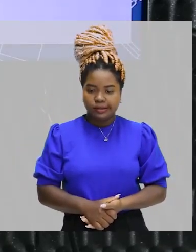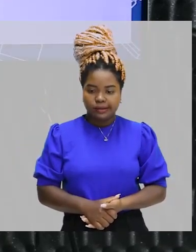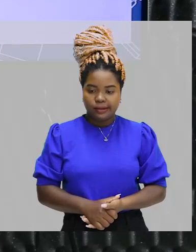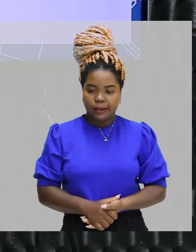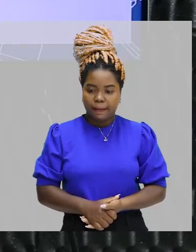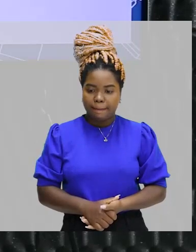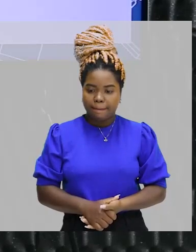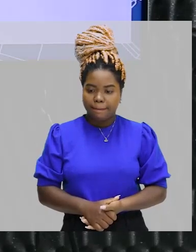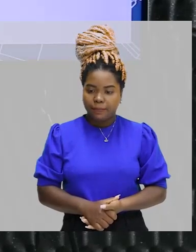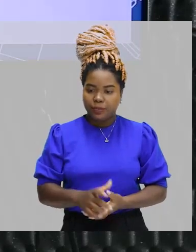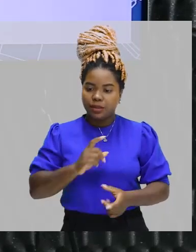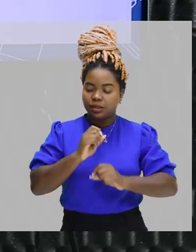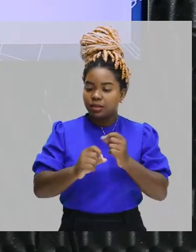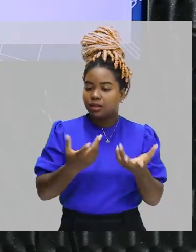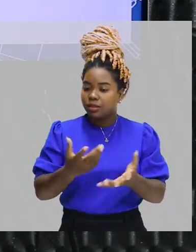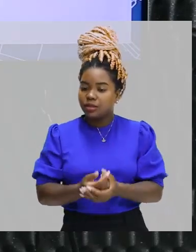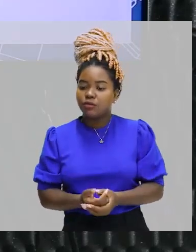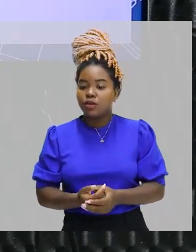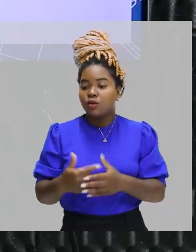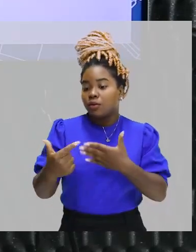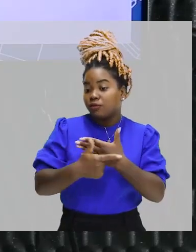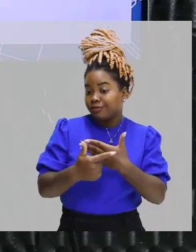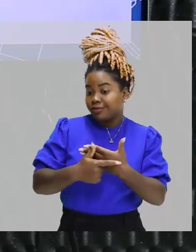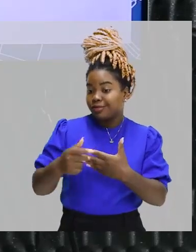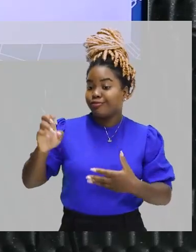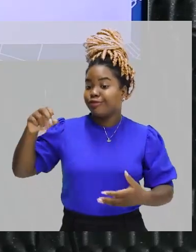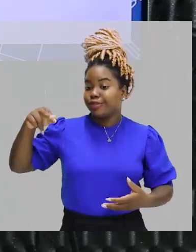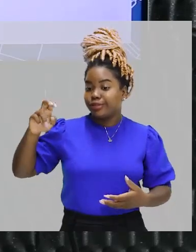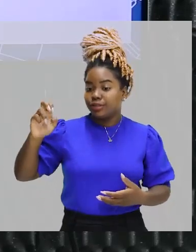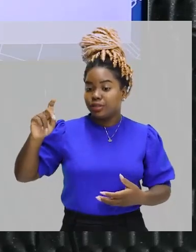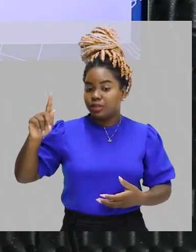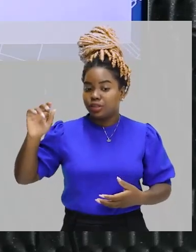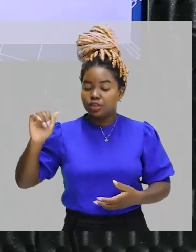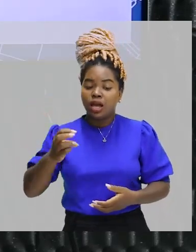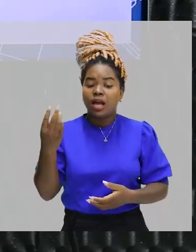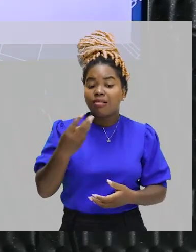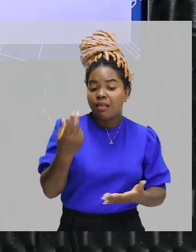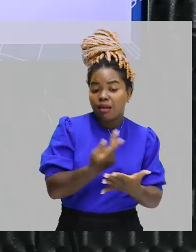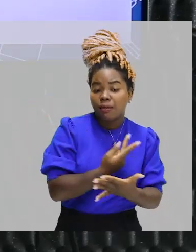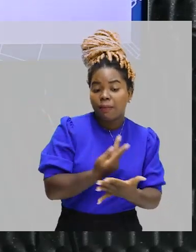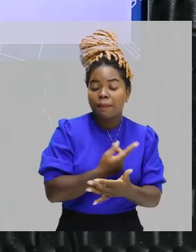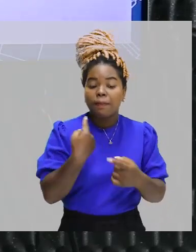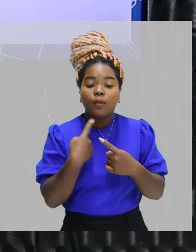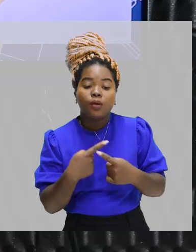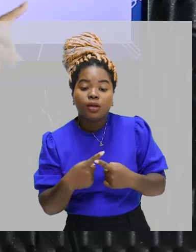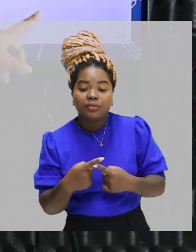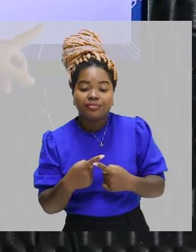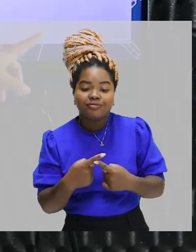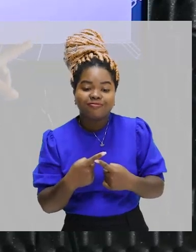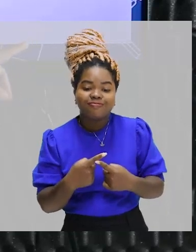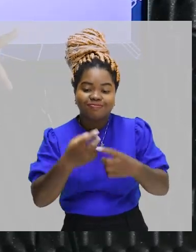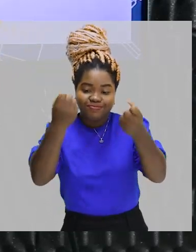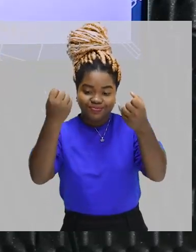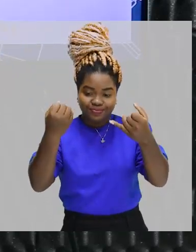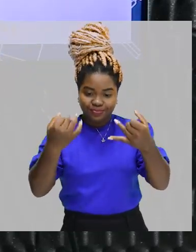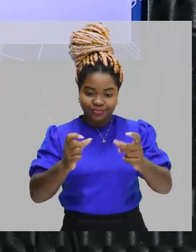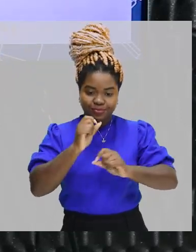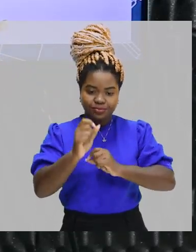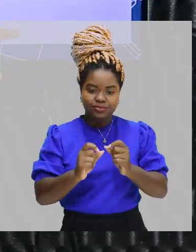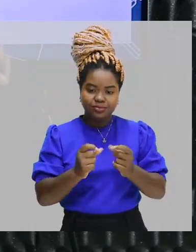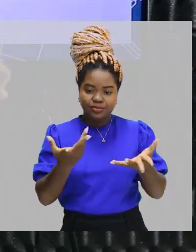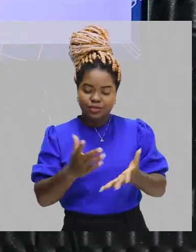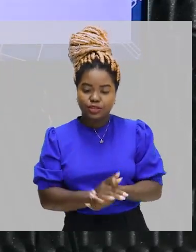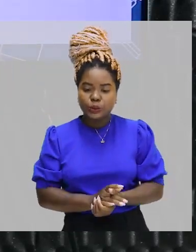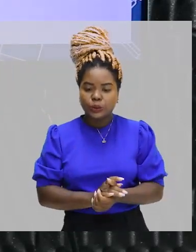é aquela função de energia mínima, tá certo? A 3 ela está errada porque ela fala da intensidade e não depende